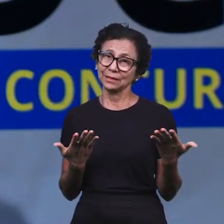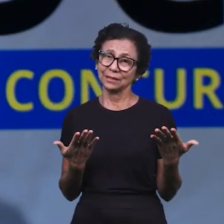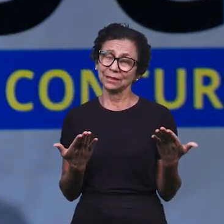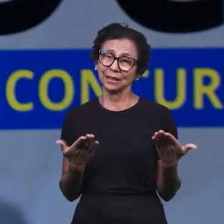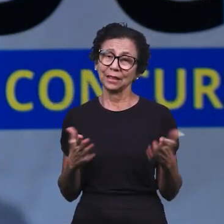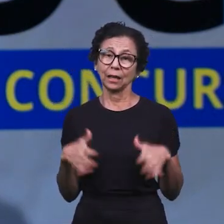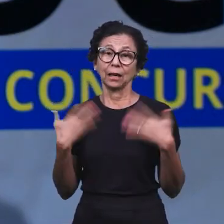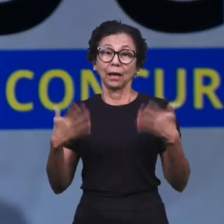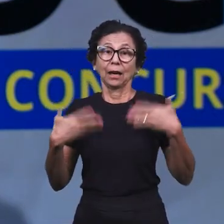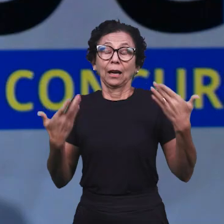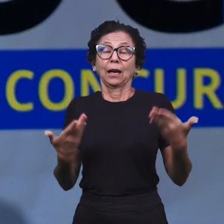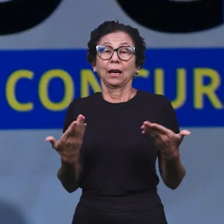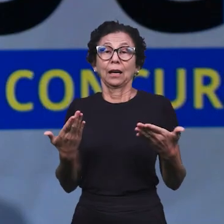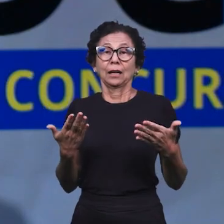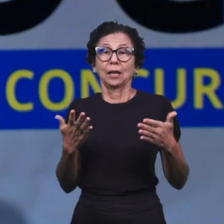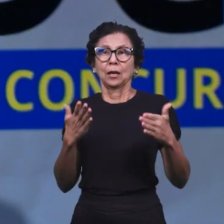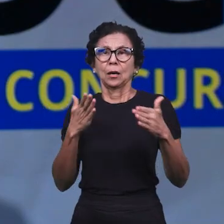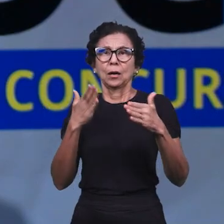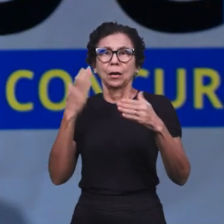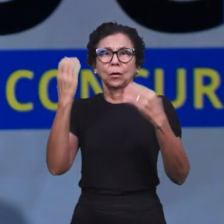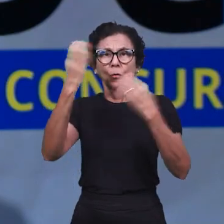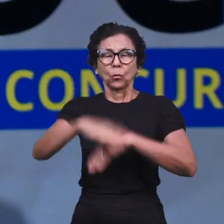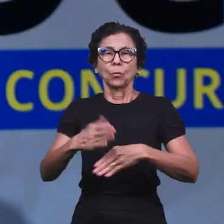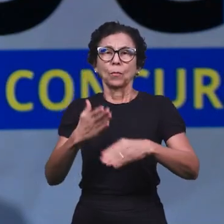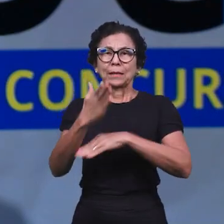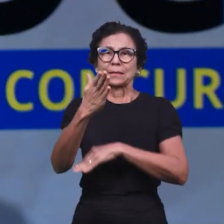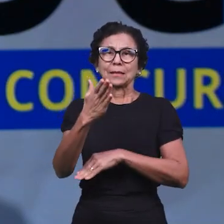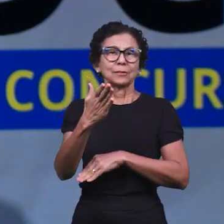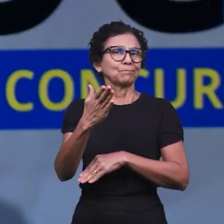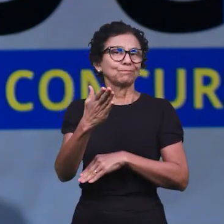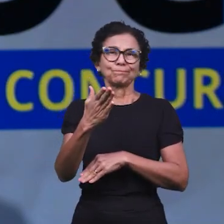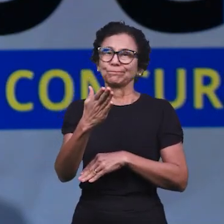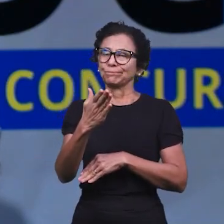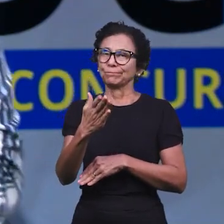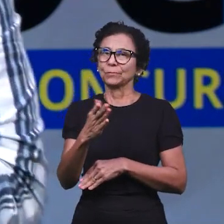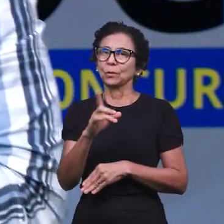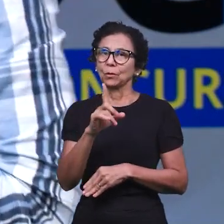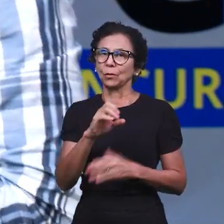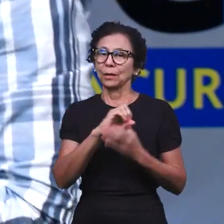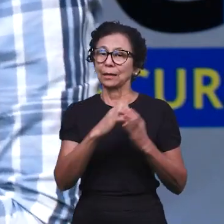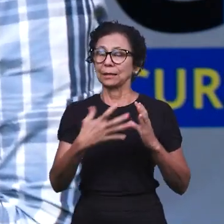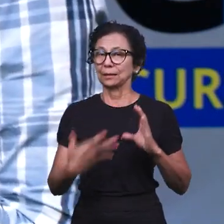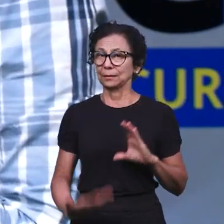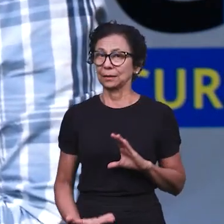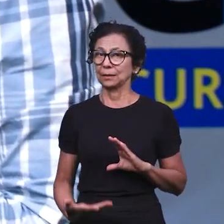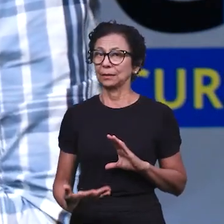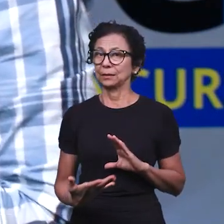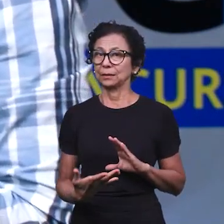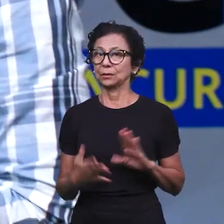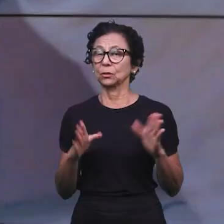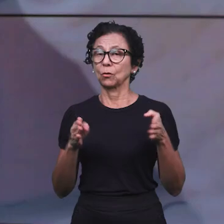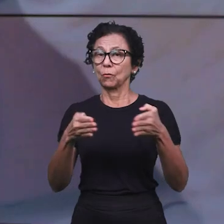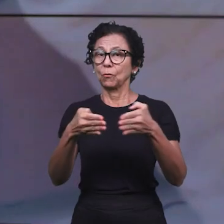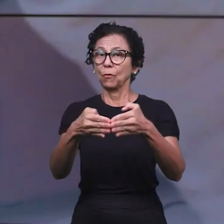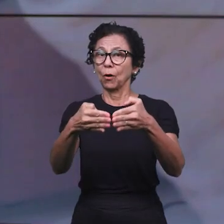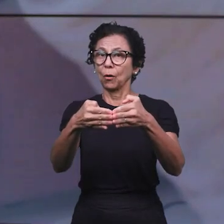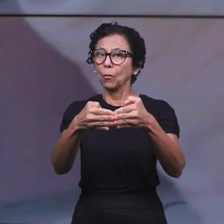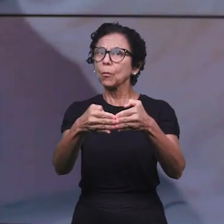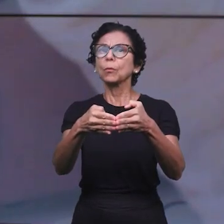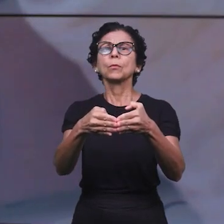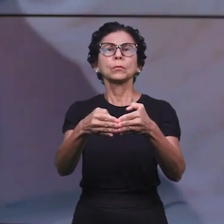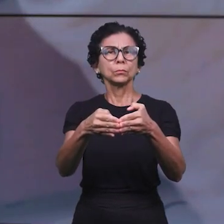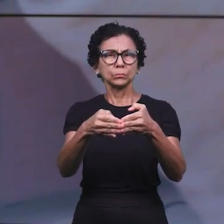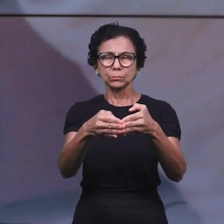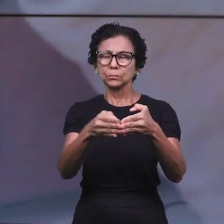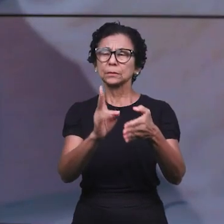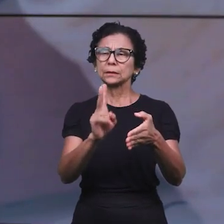Uma característica que você precisa adquirir nos seus estudos é isso aqui, ó. Nós falamos, é a constância.